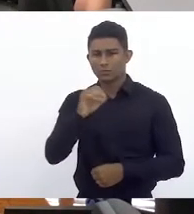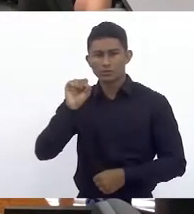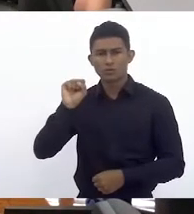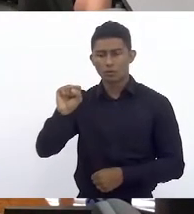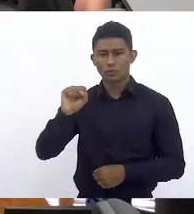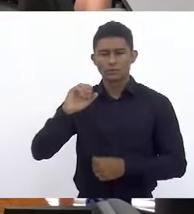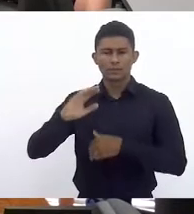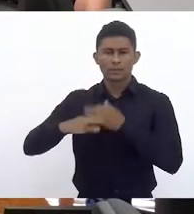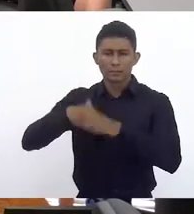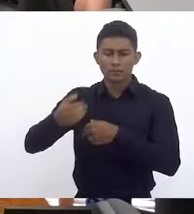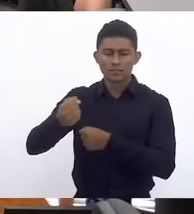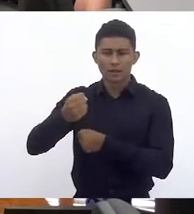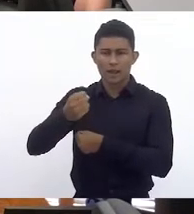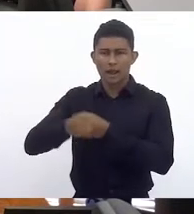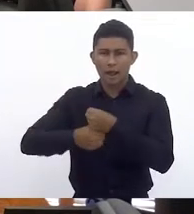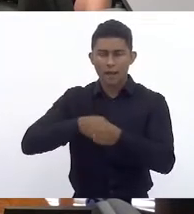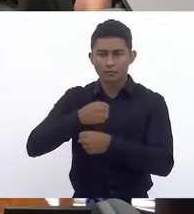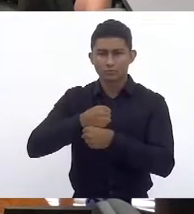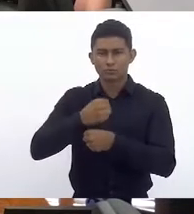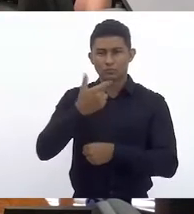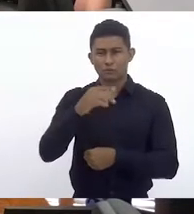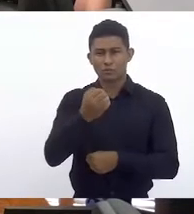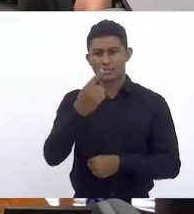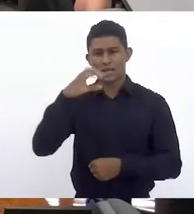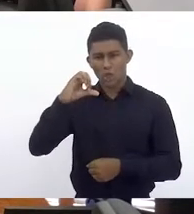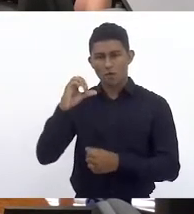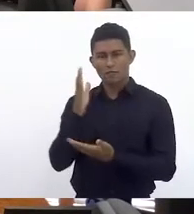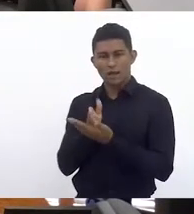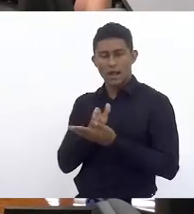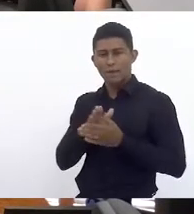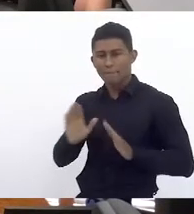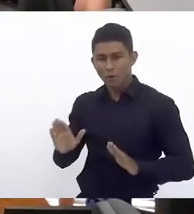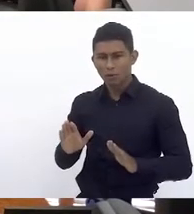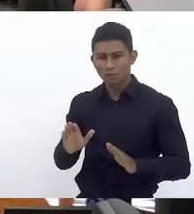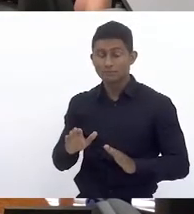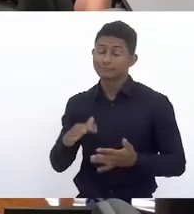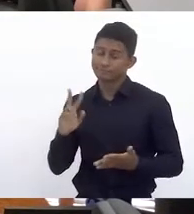em 2019, né, quer dizer, foi saqueado em